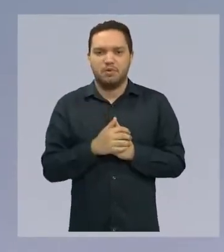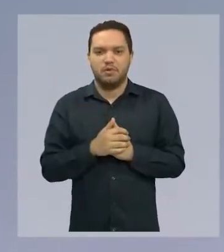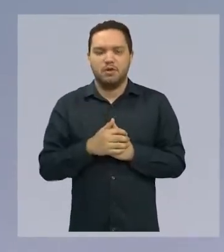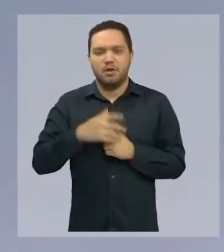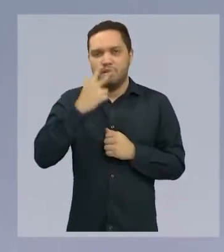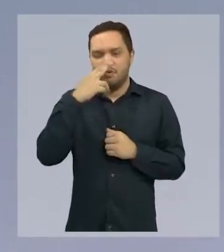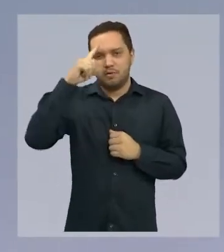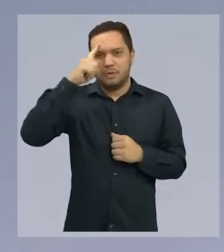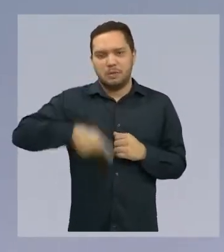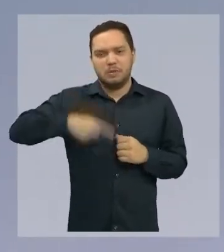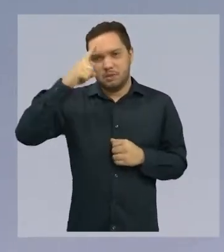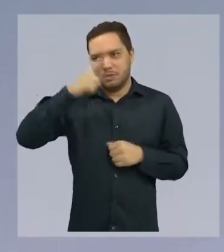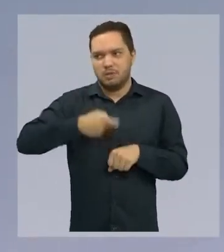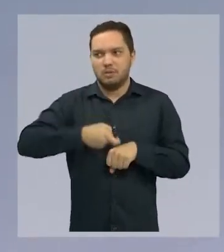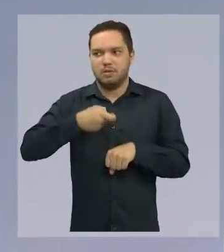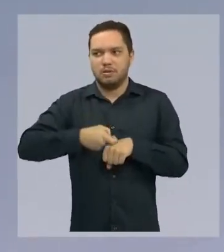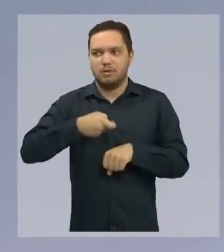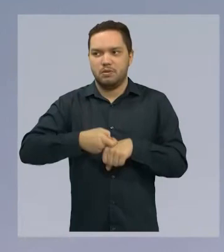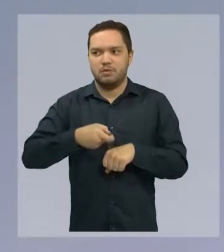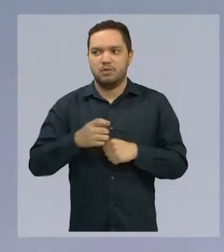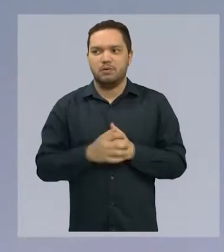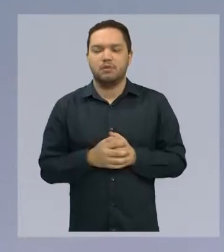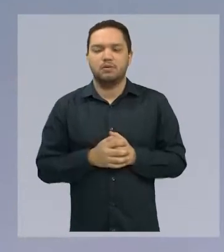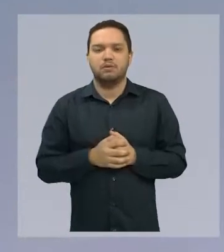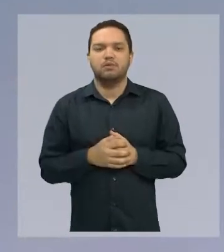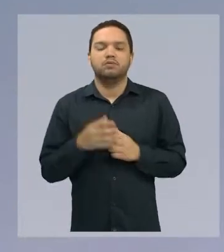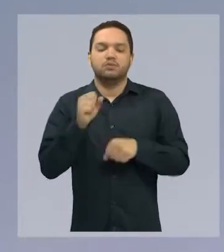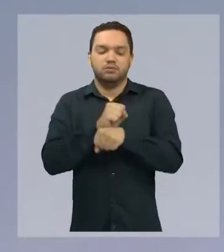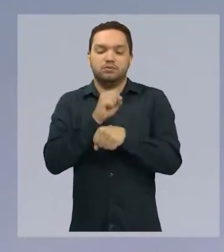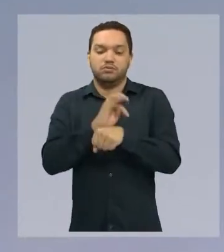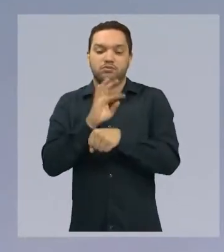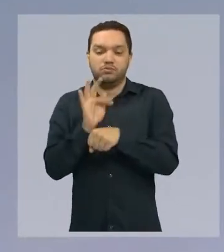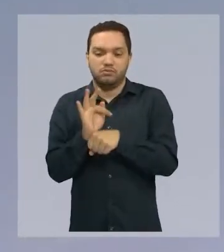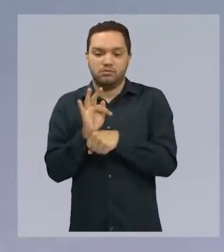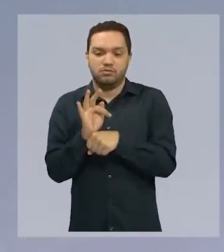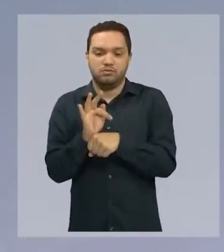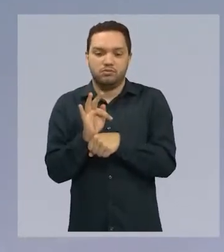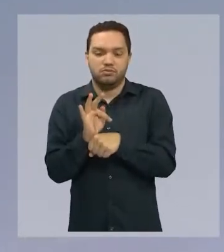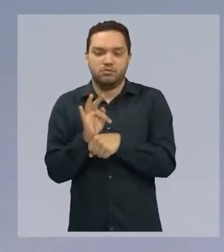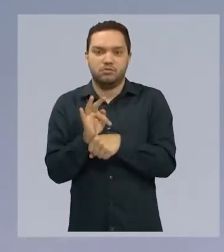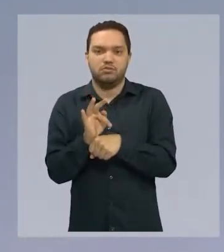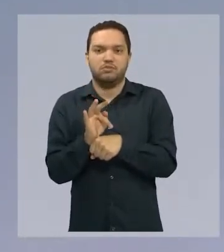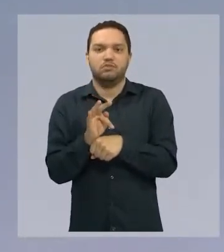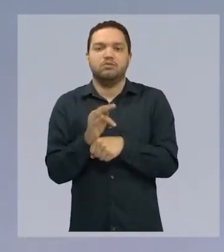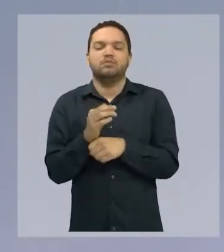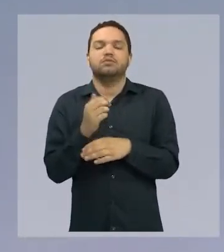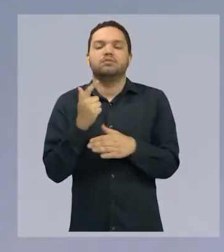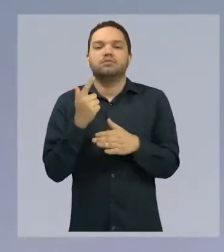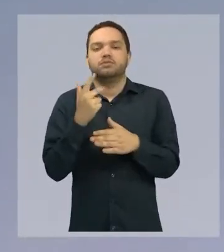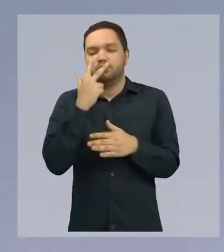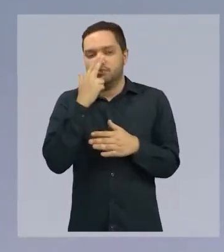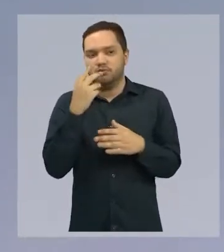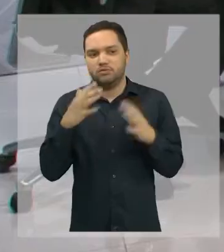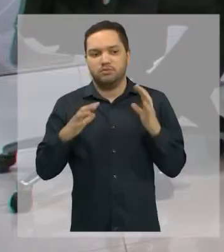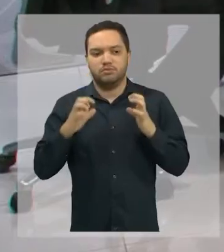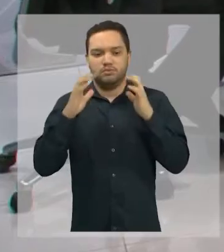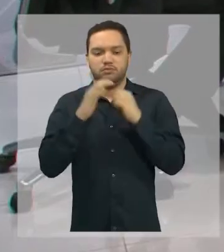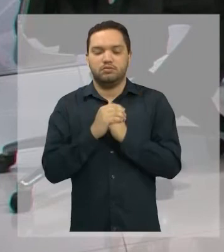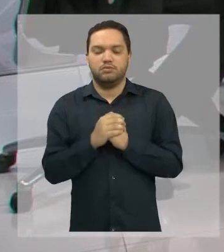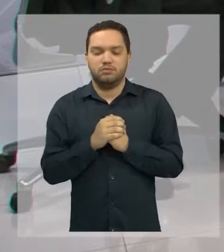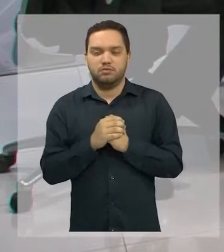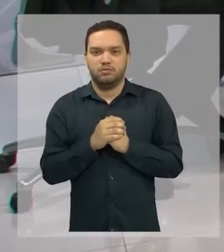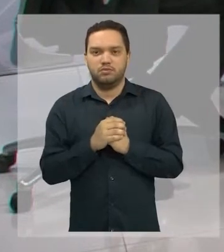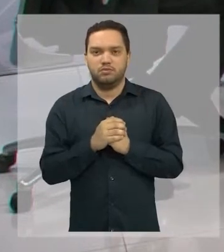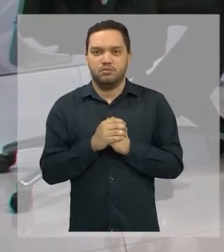ditatorialmente, imperialmente. O Supremo hoje, ele vive descompassado, ele está brigando com a sociedade. Conte a história do Cacá, que você